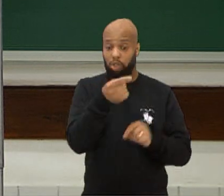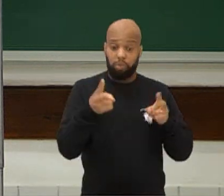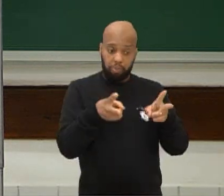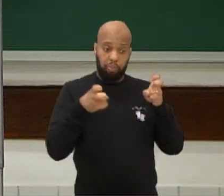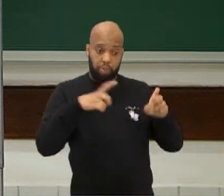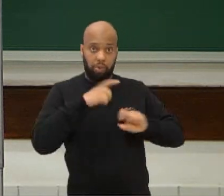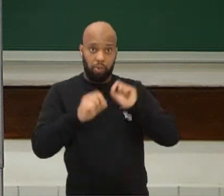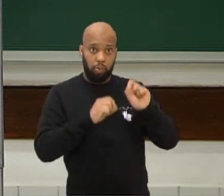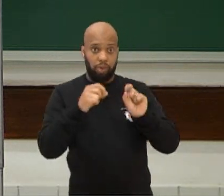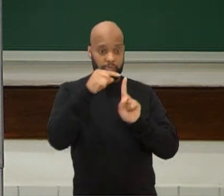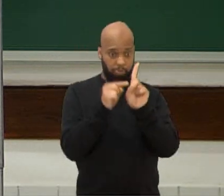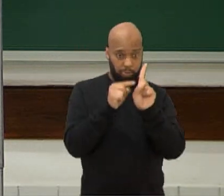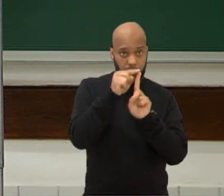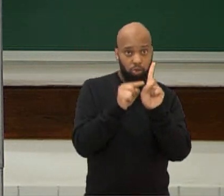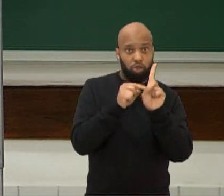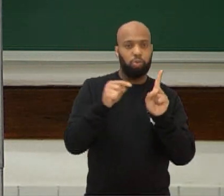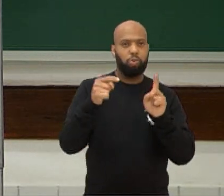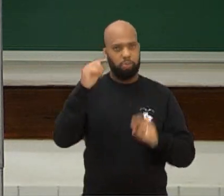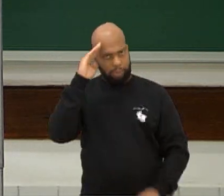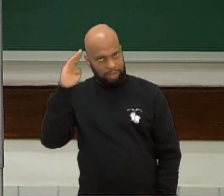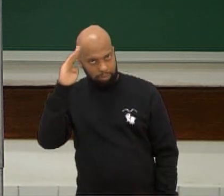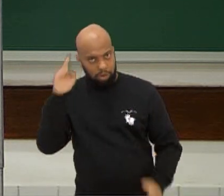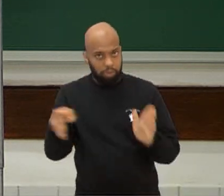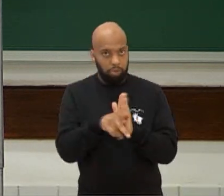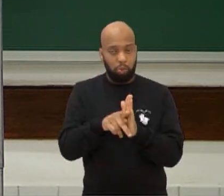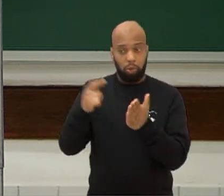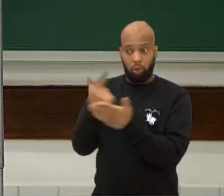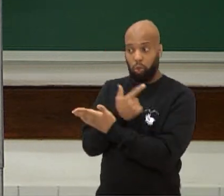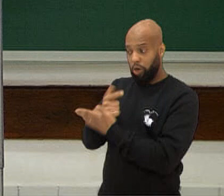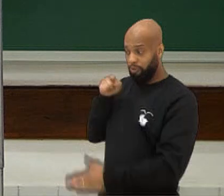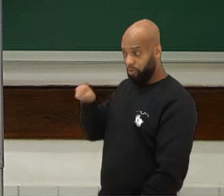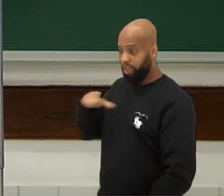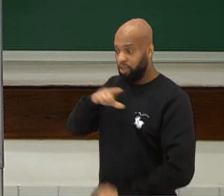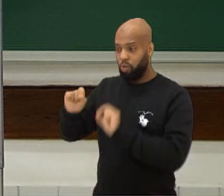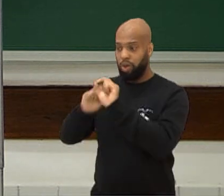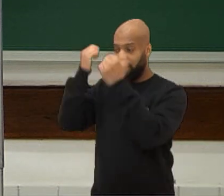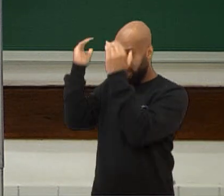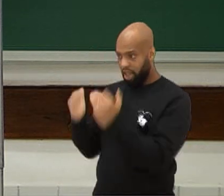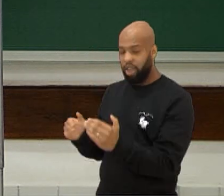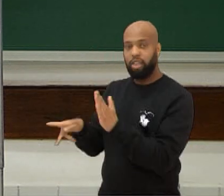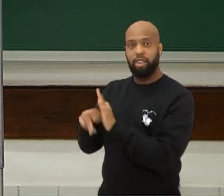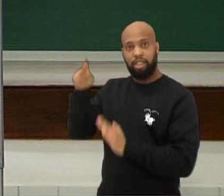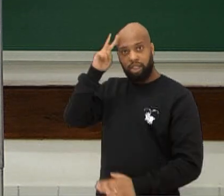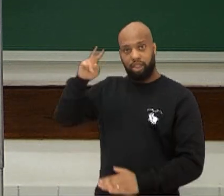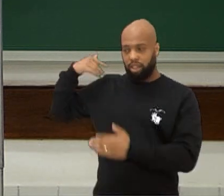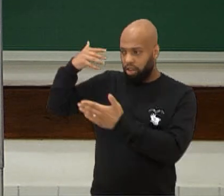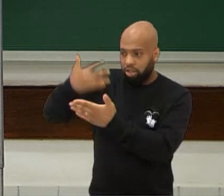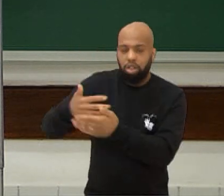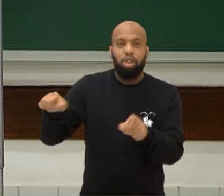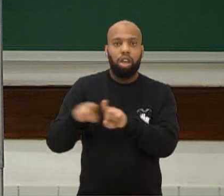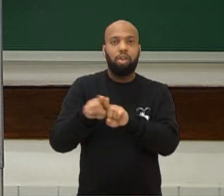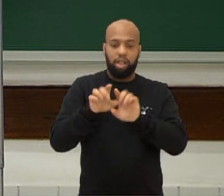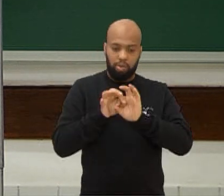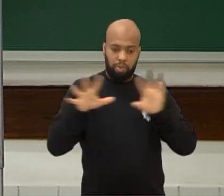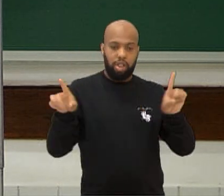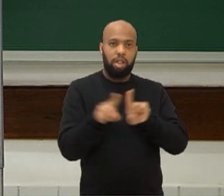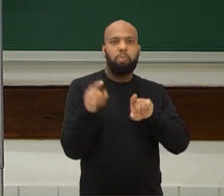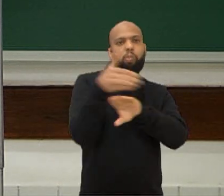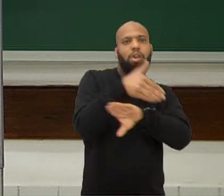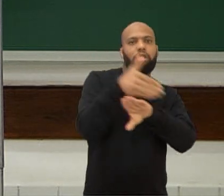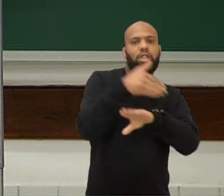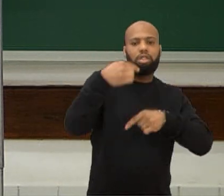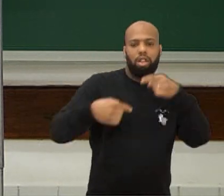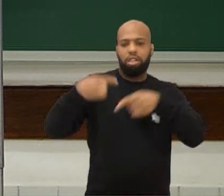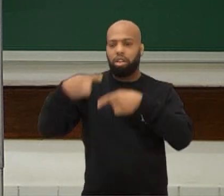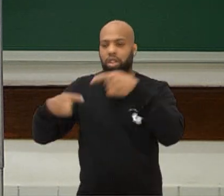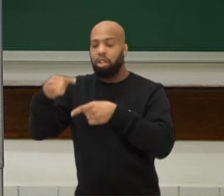ali que os pontos principais do livro Comentários têm a ver com essa análise histórica, com a questão da liberdade, da participação